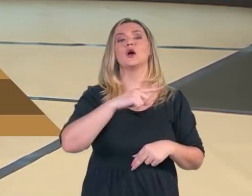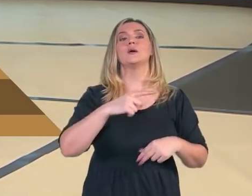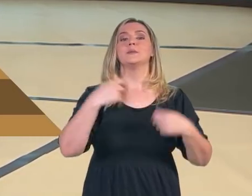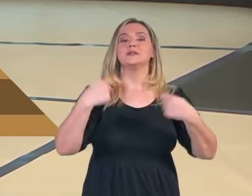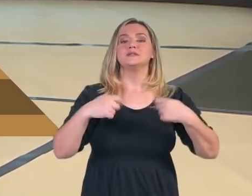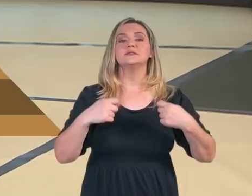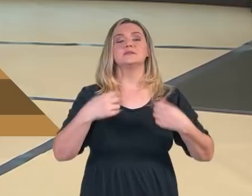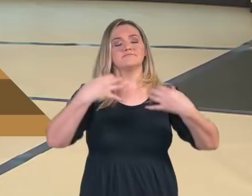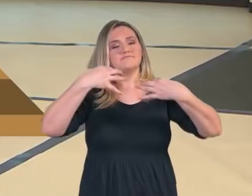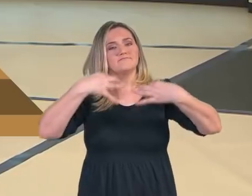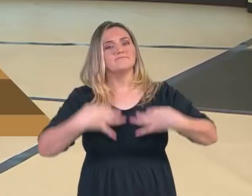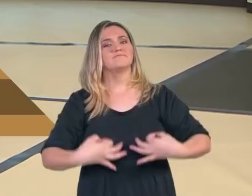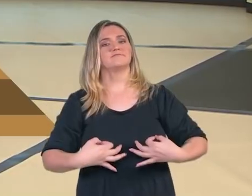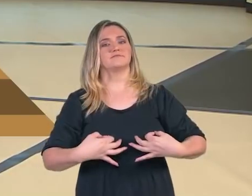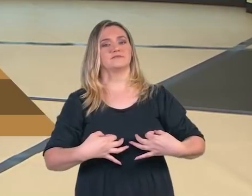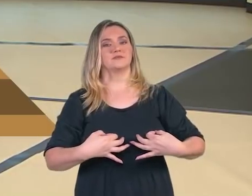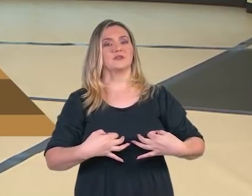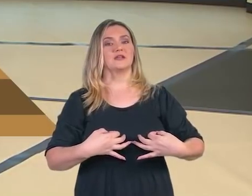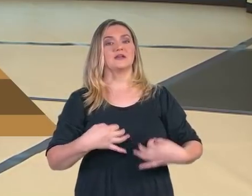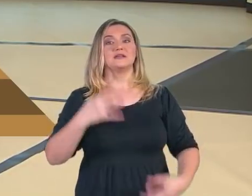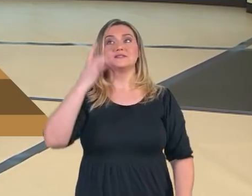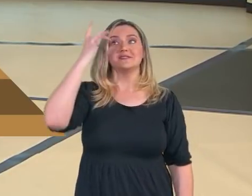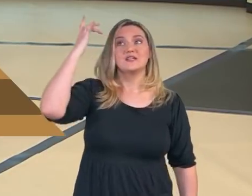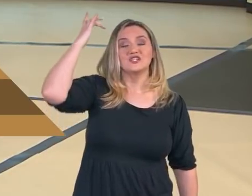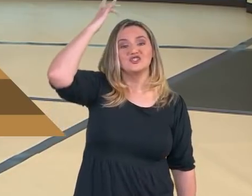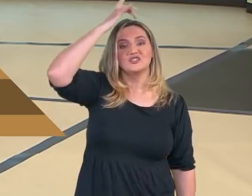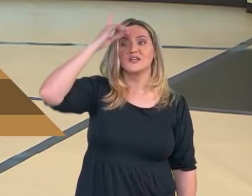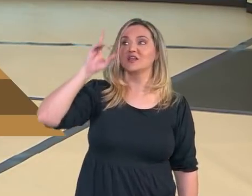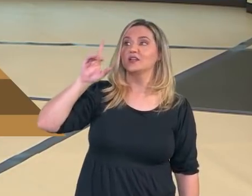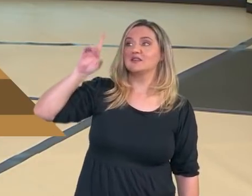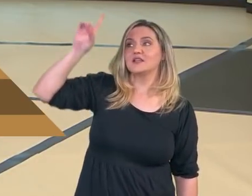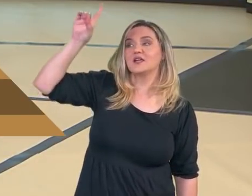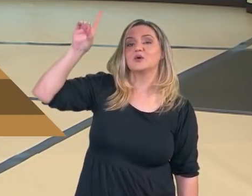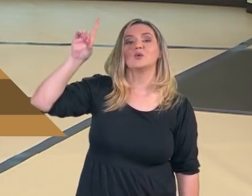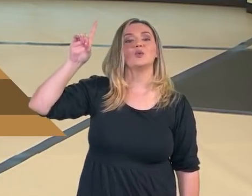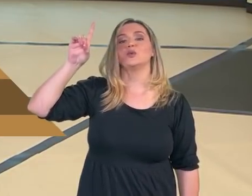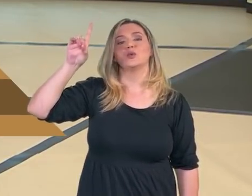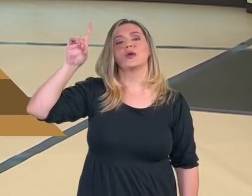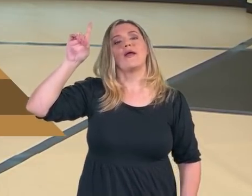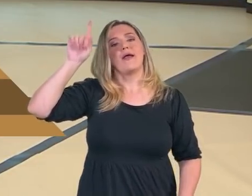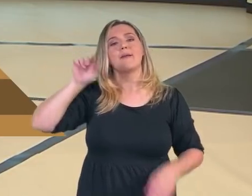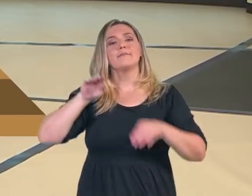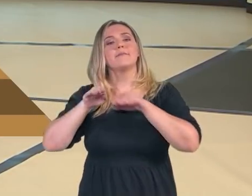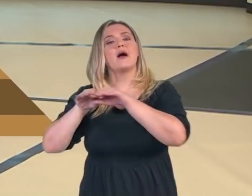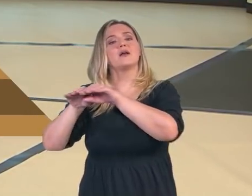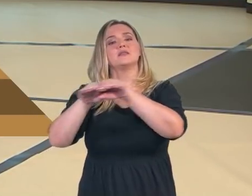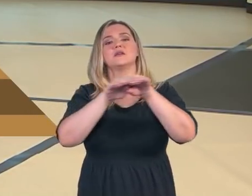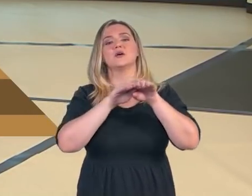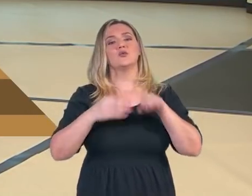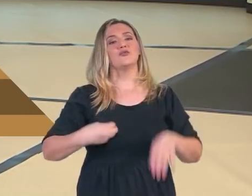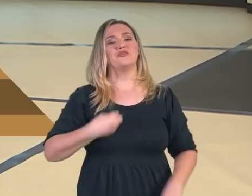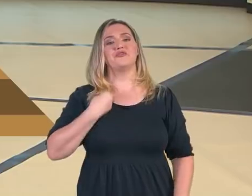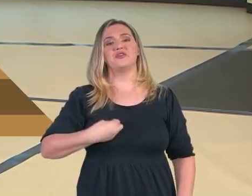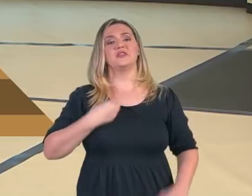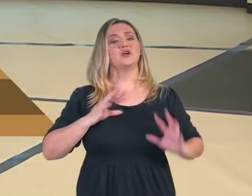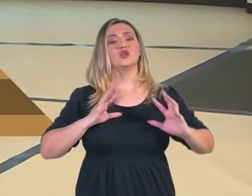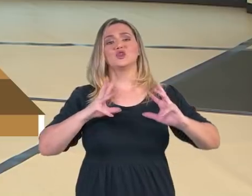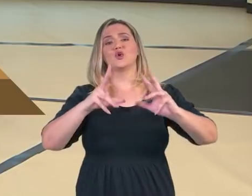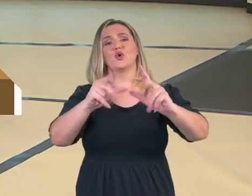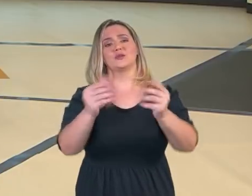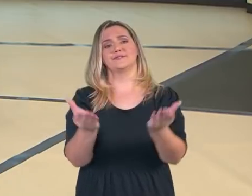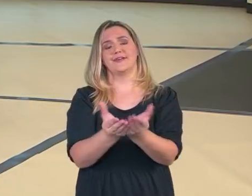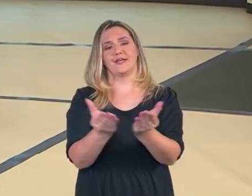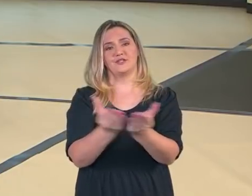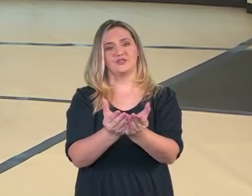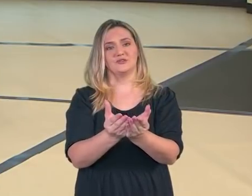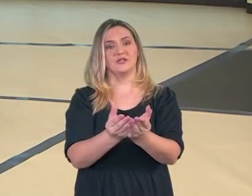fazer sentido na compreensão de que santidade a Deus deve ser o padrão de todo crente. E a alimentação, aquilo